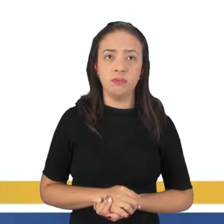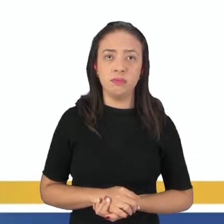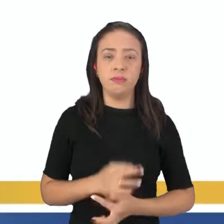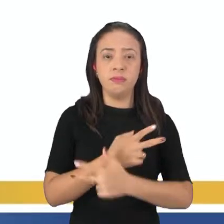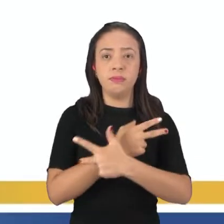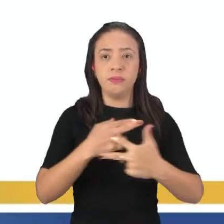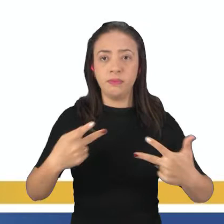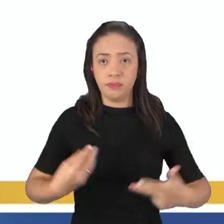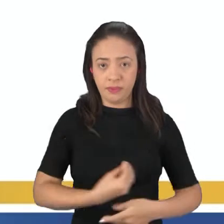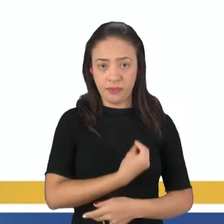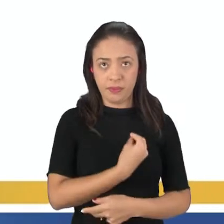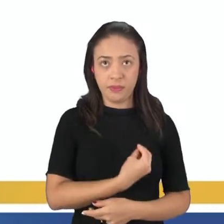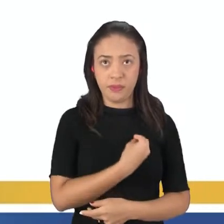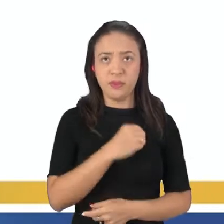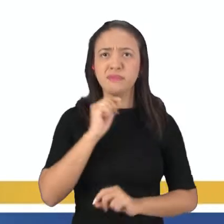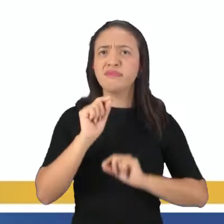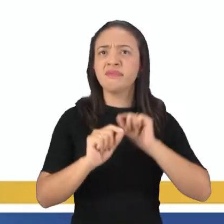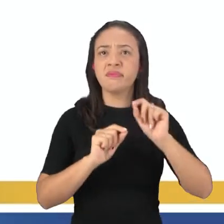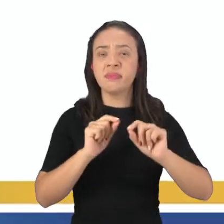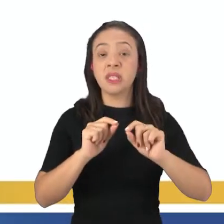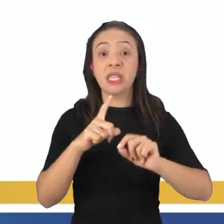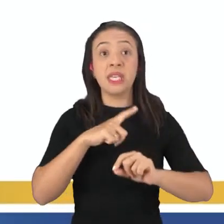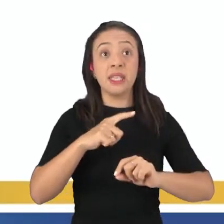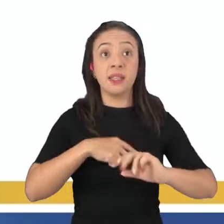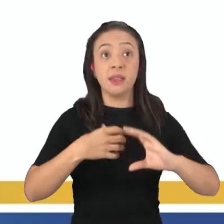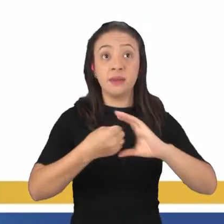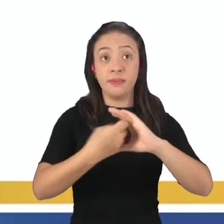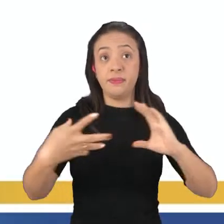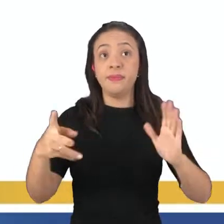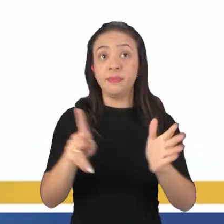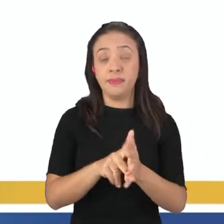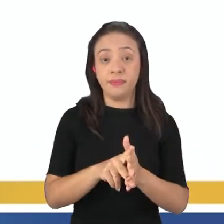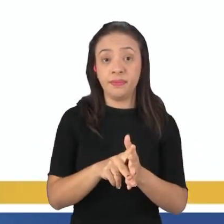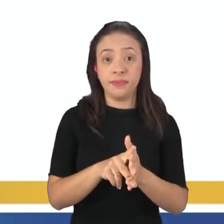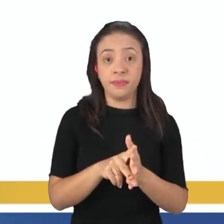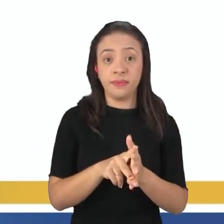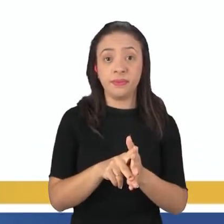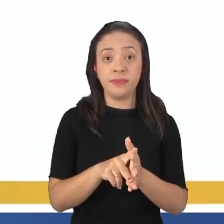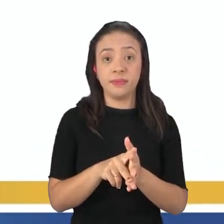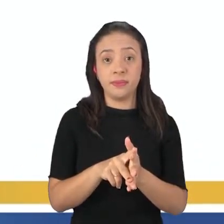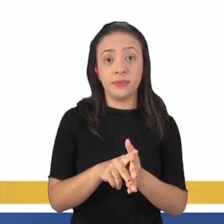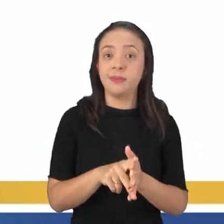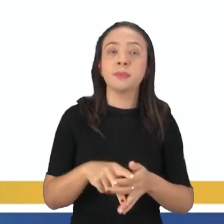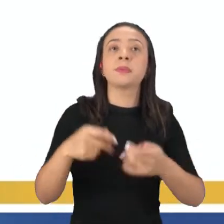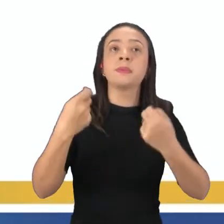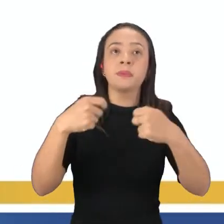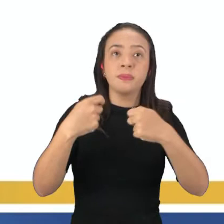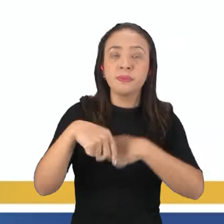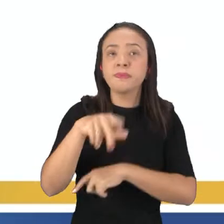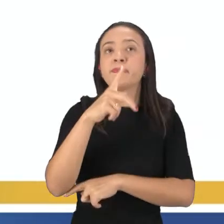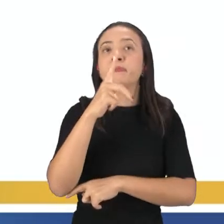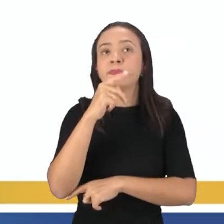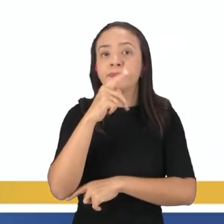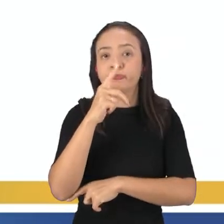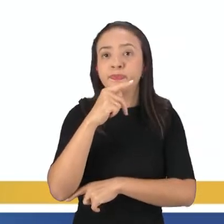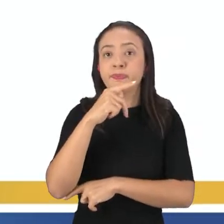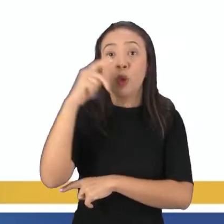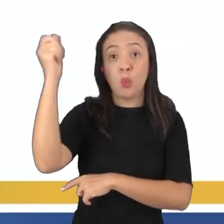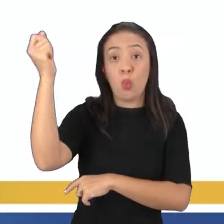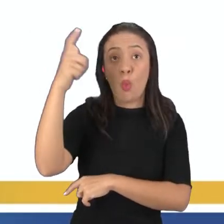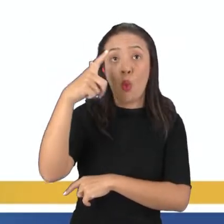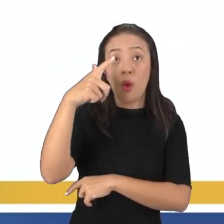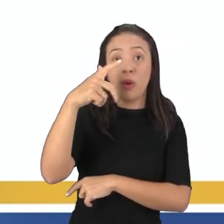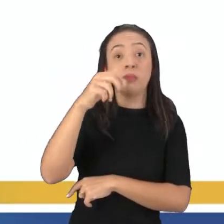2 aí, ó. Seres vivos são organismos com certas características. Olha só, precisam de